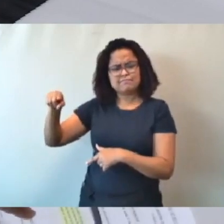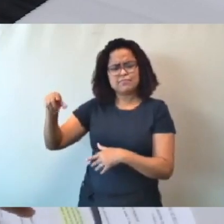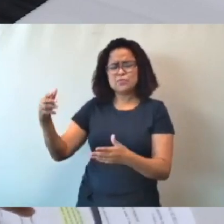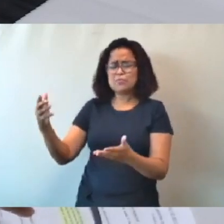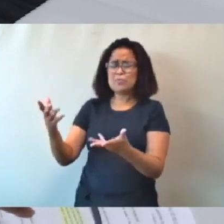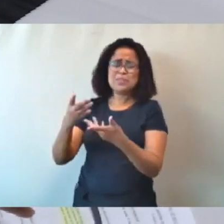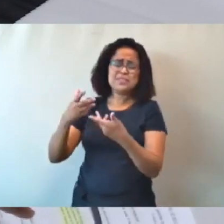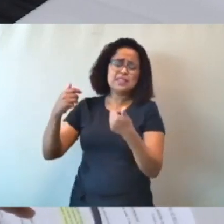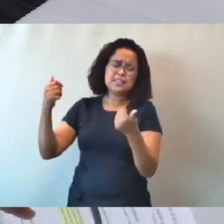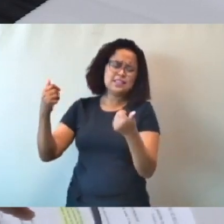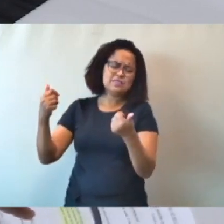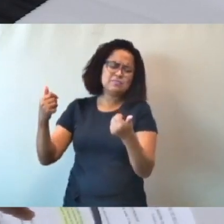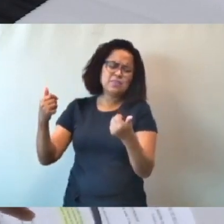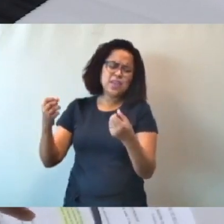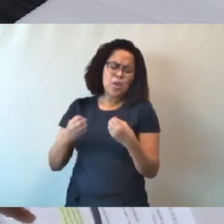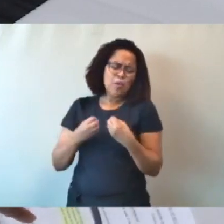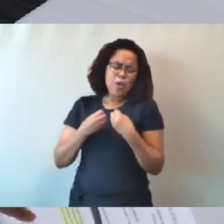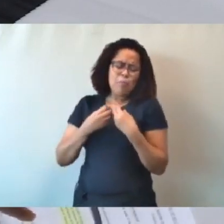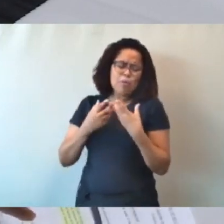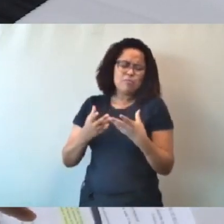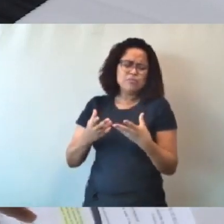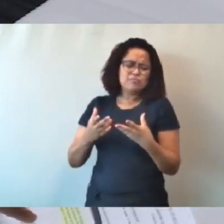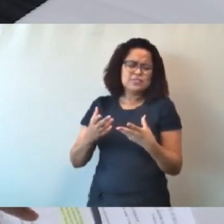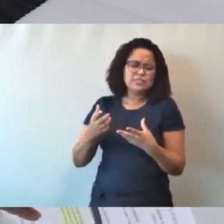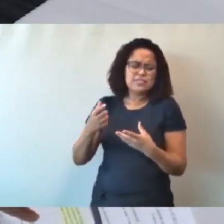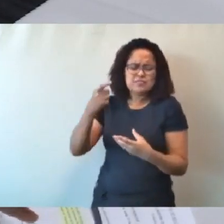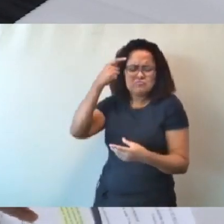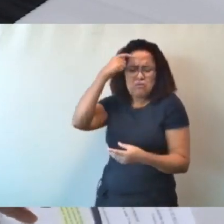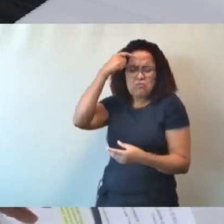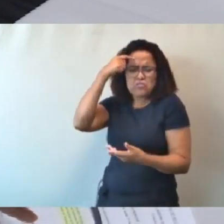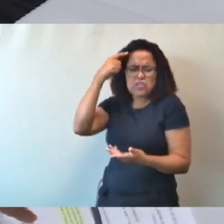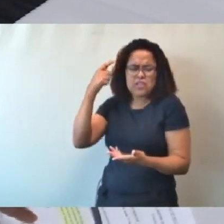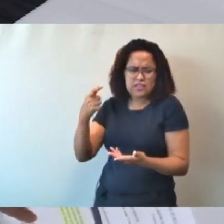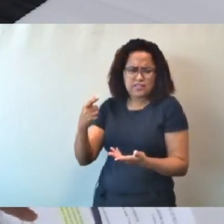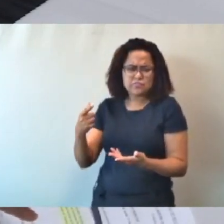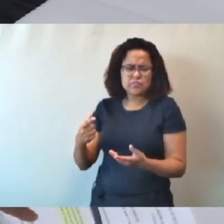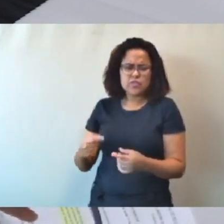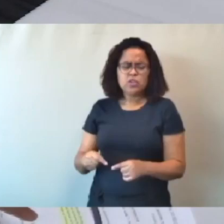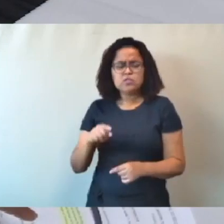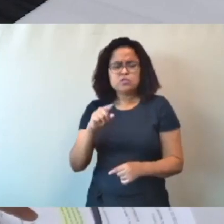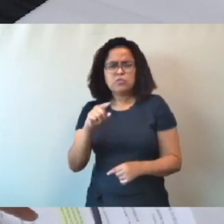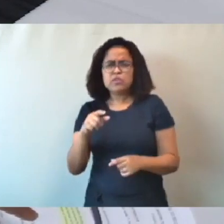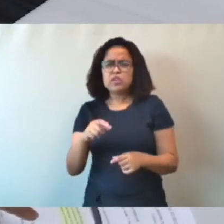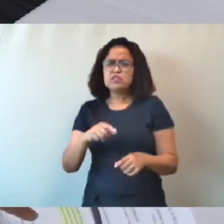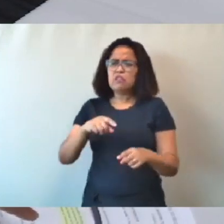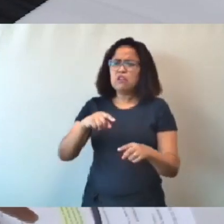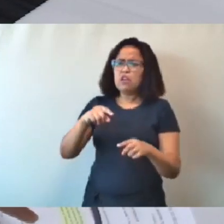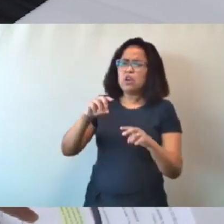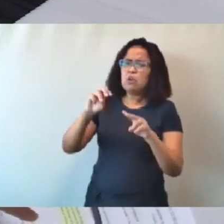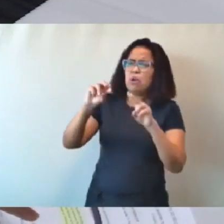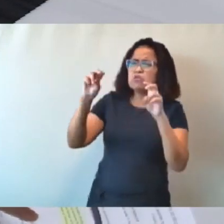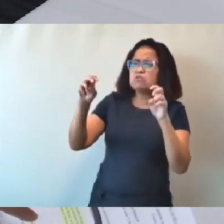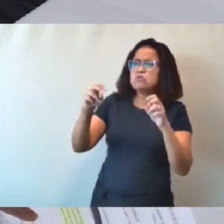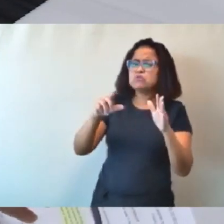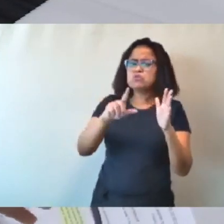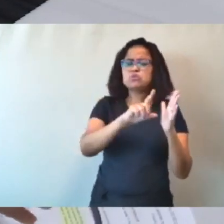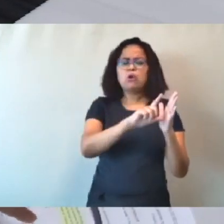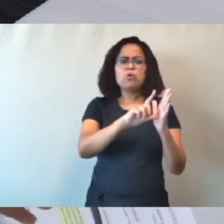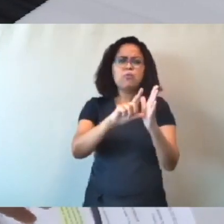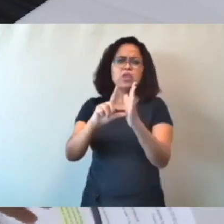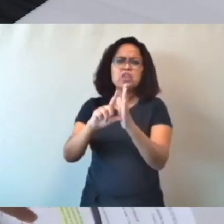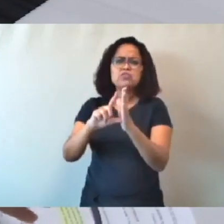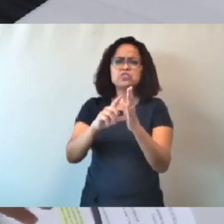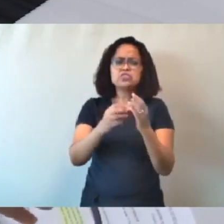é questão de boa vontade. O senhor fez essa colocação dos comerciantes que acabam sendo transferidos para outros locais e